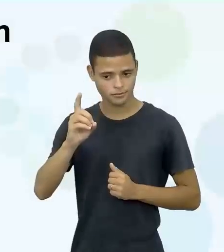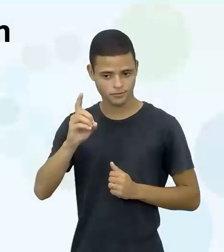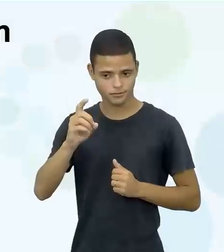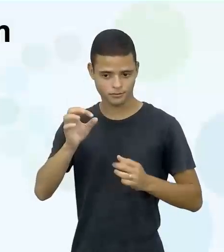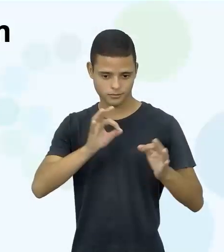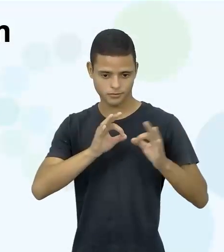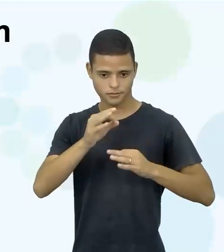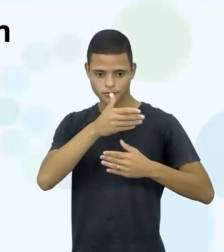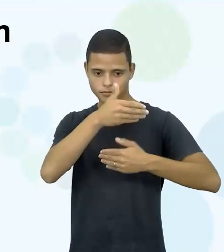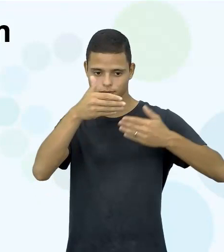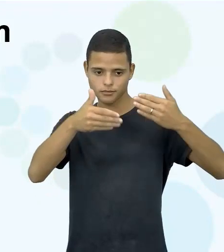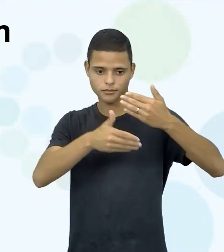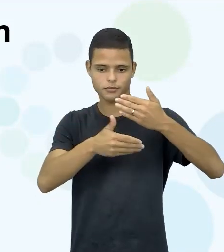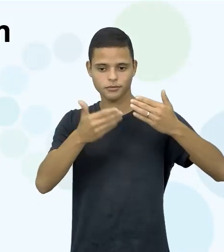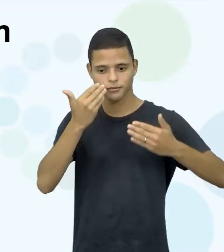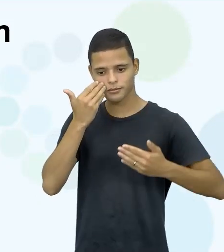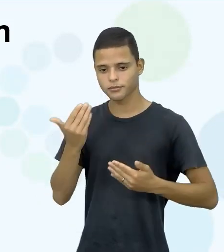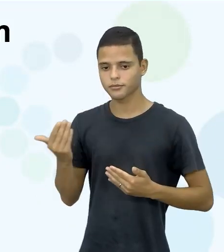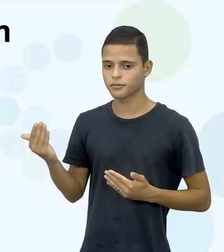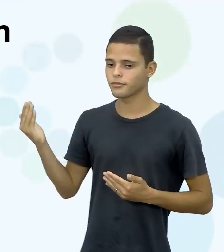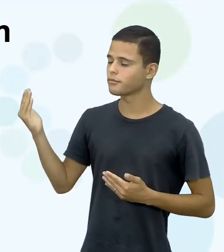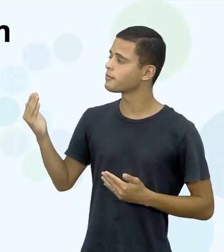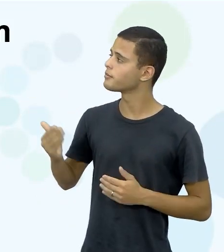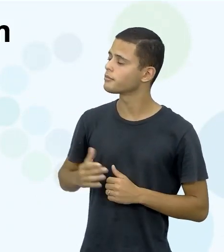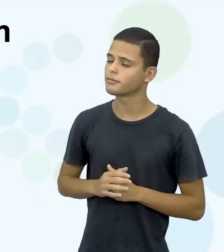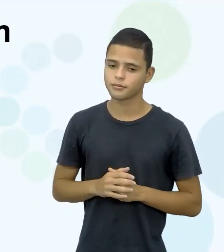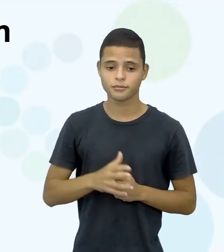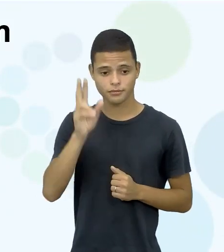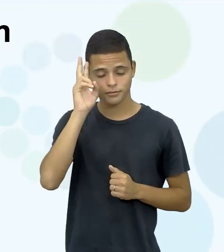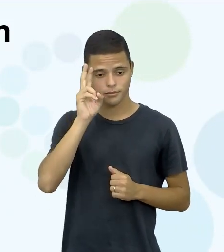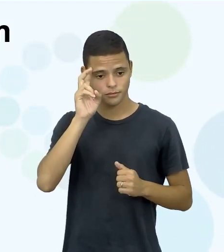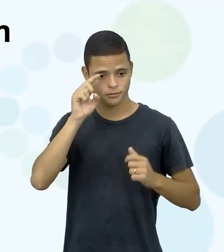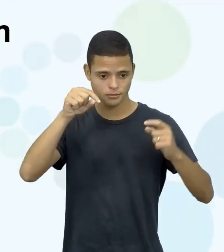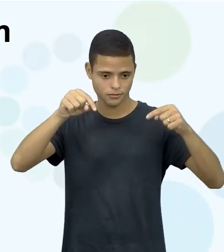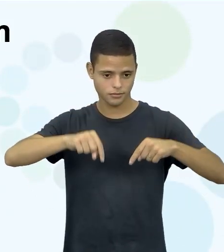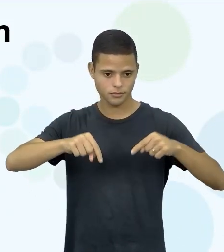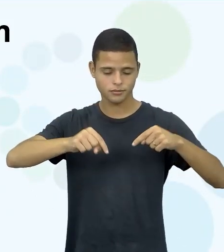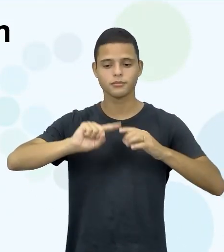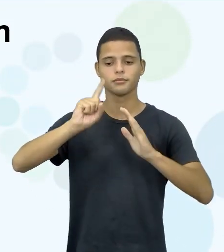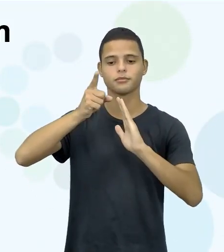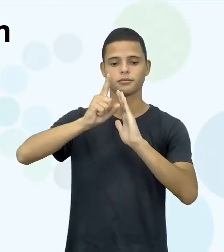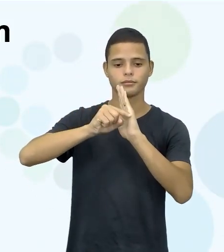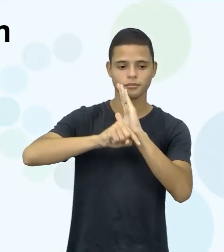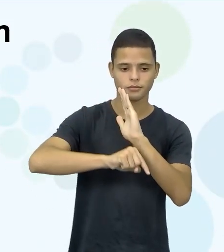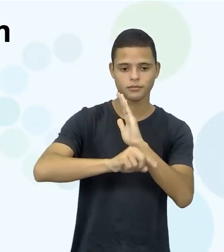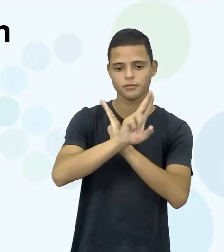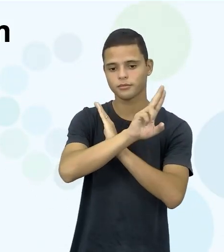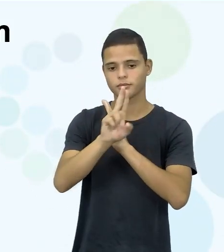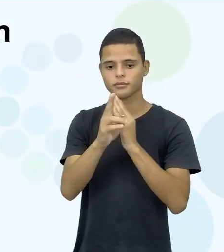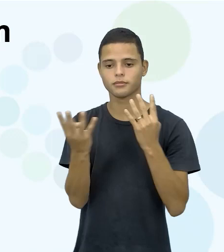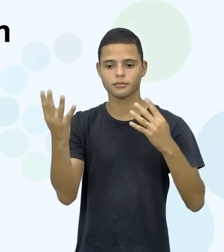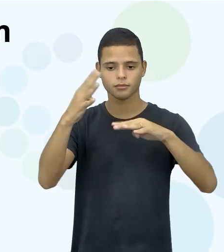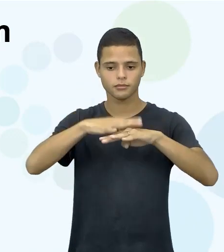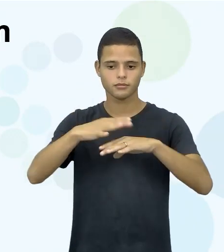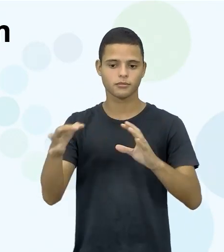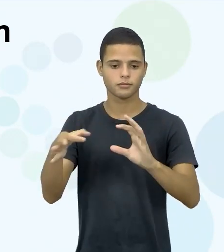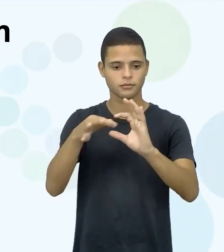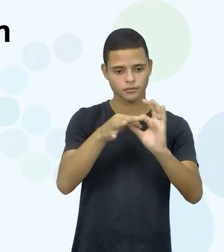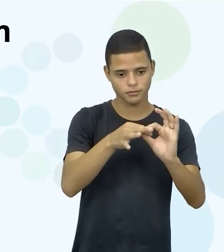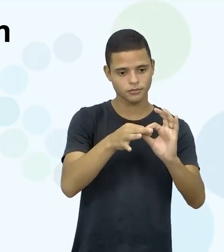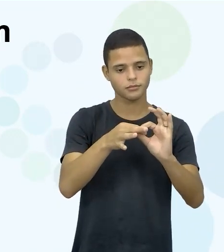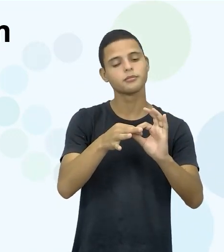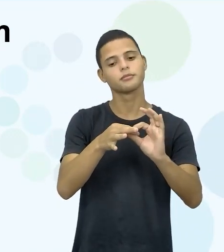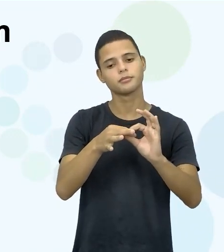para vocês o slide de apresentação. Vamos só recapitular onde a gente está, ó. O aprofundamento é chamado de Matemática Conectada.